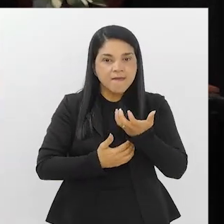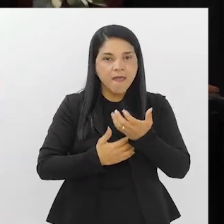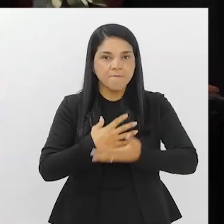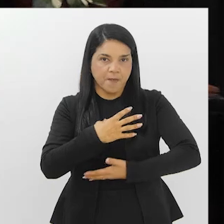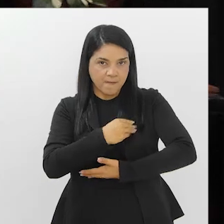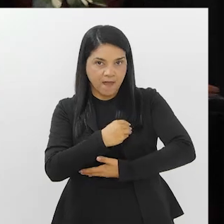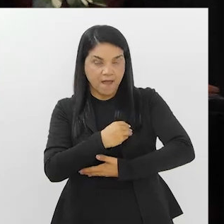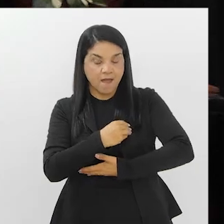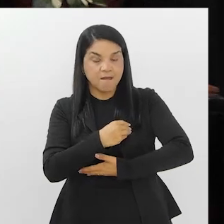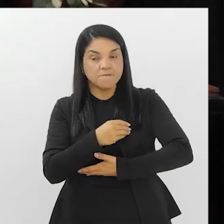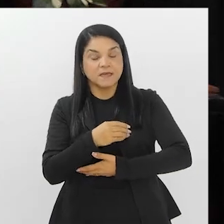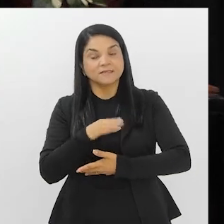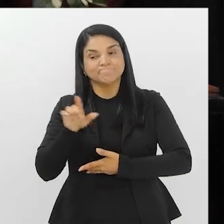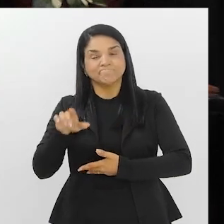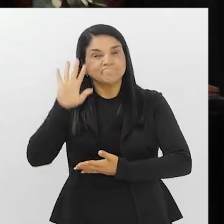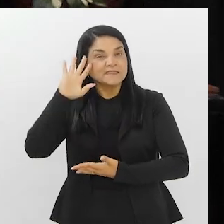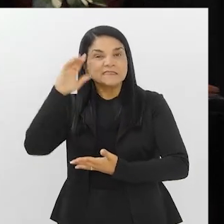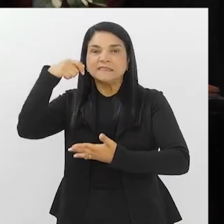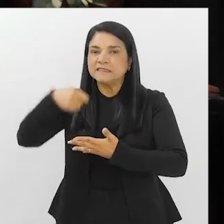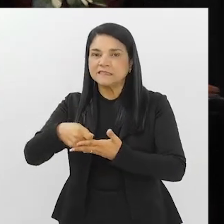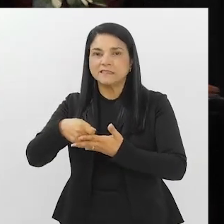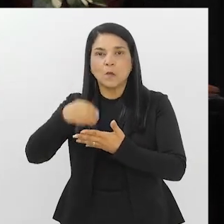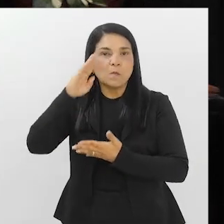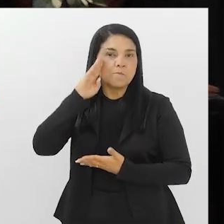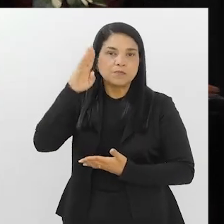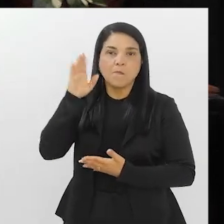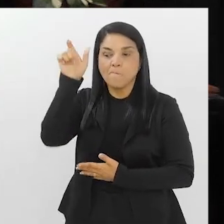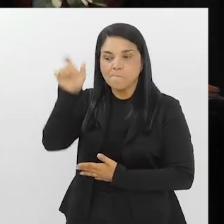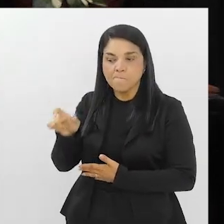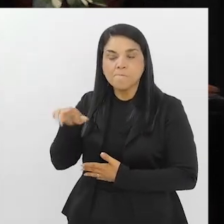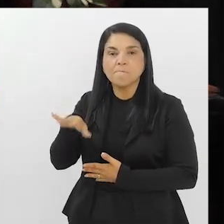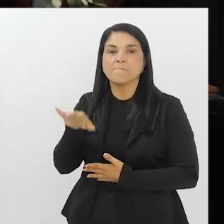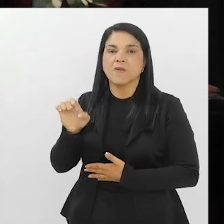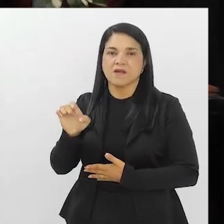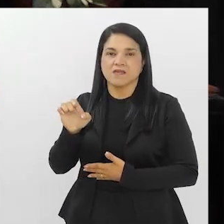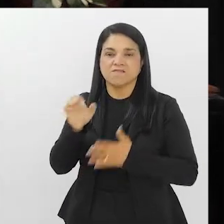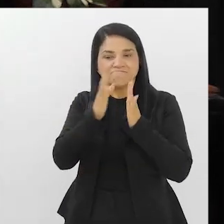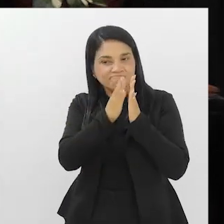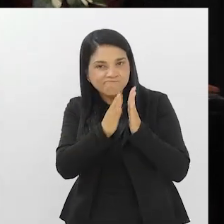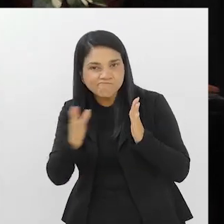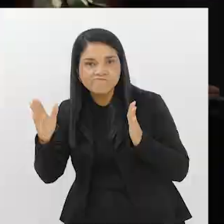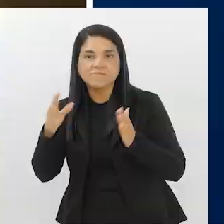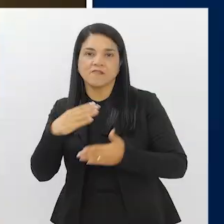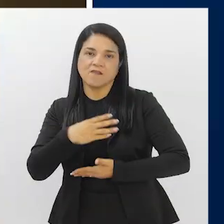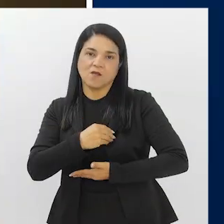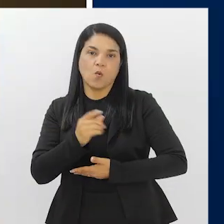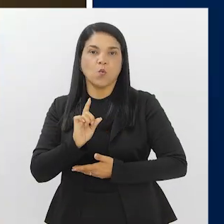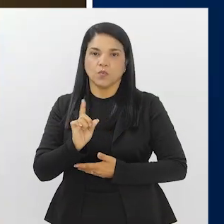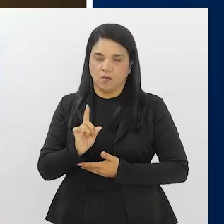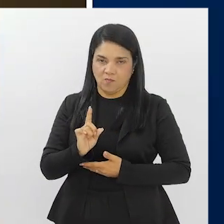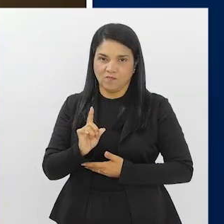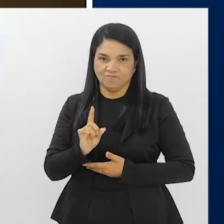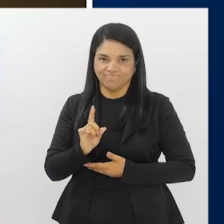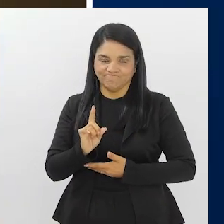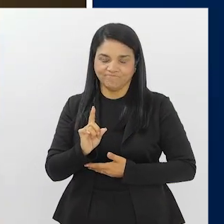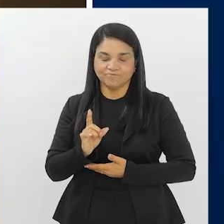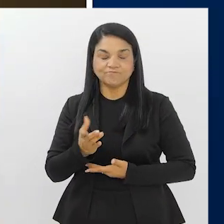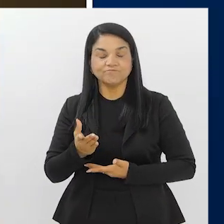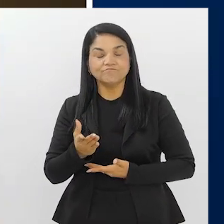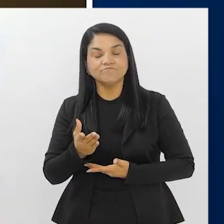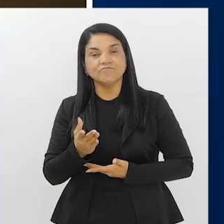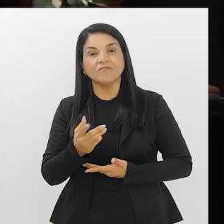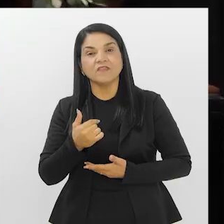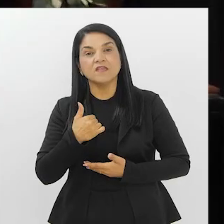sendo muito mais uma decisão da mãe de tentar prolongar essa amamentação do que do próprio